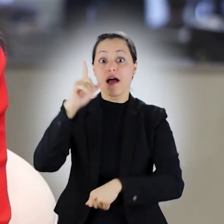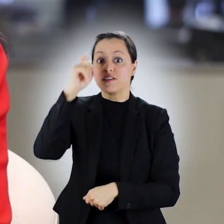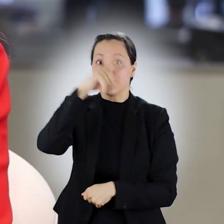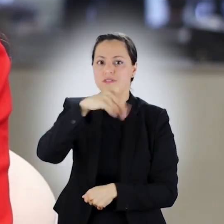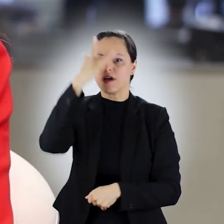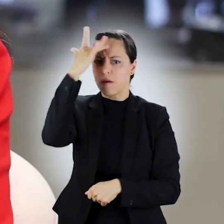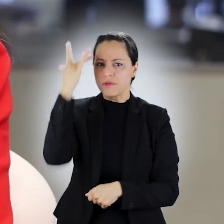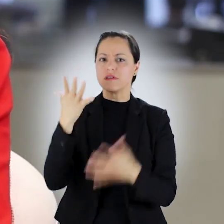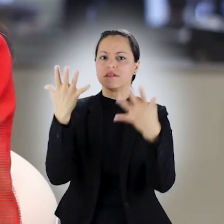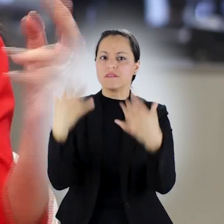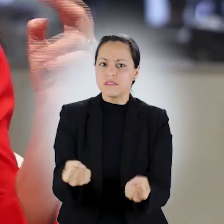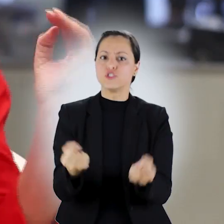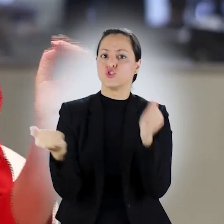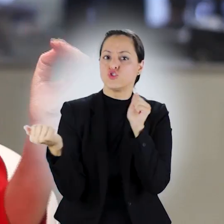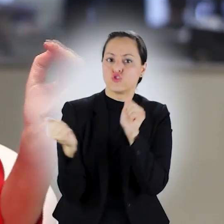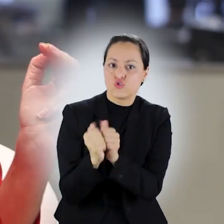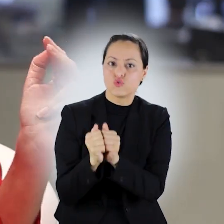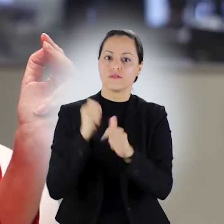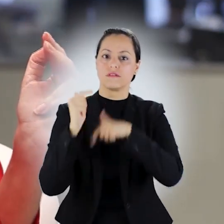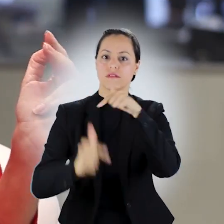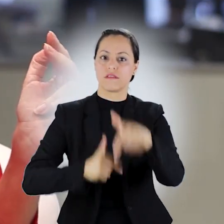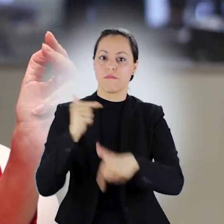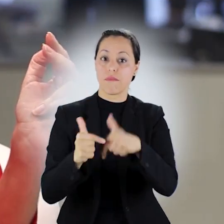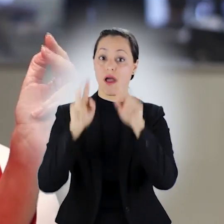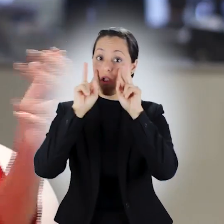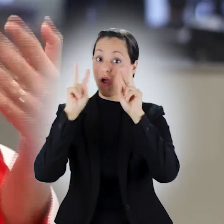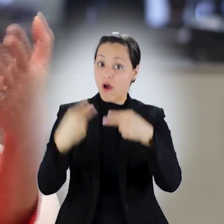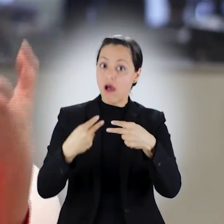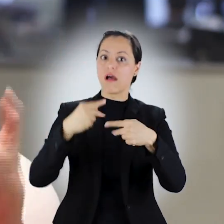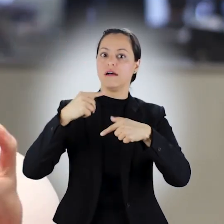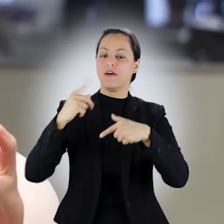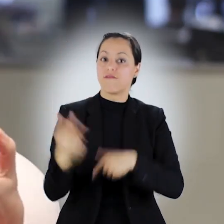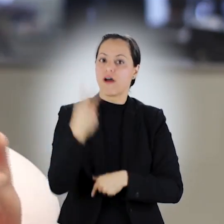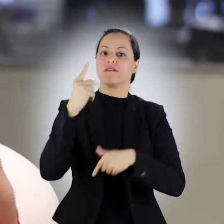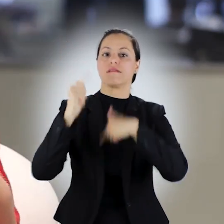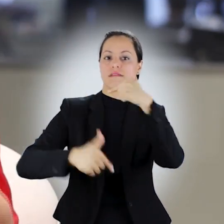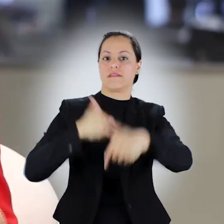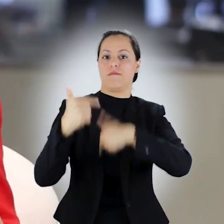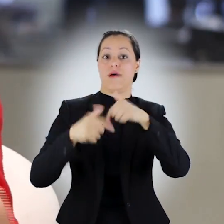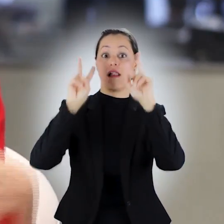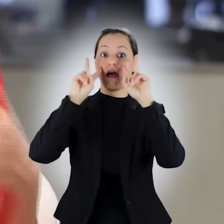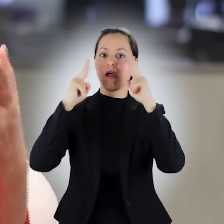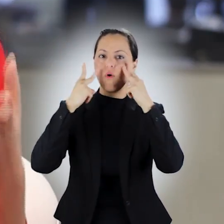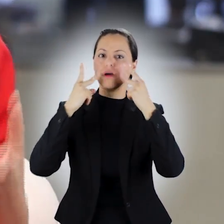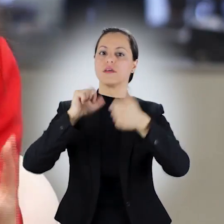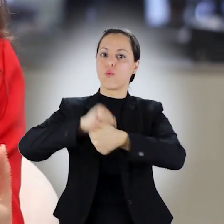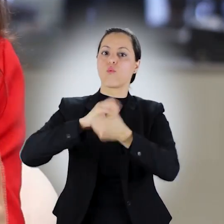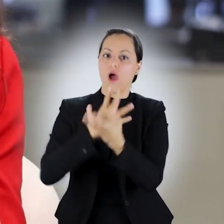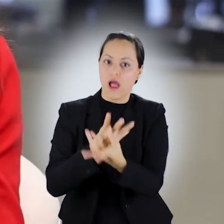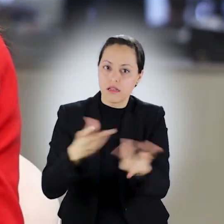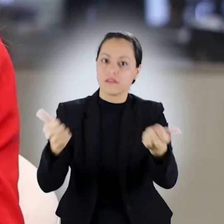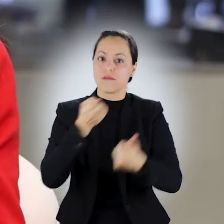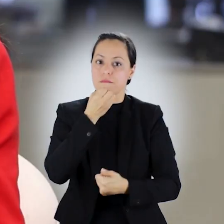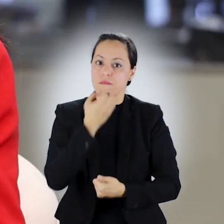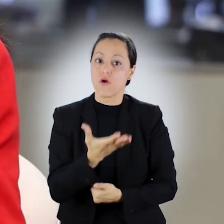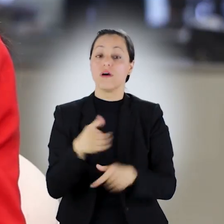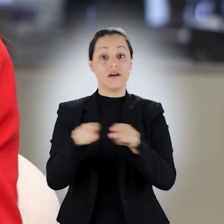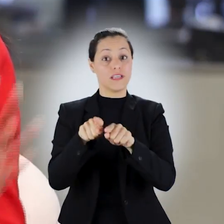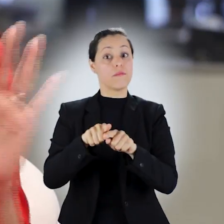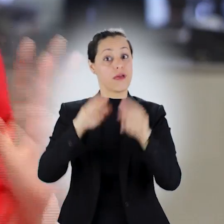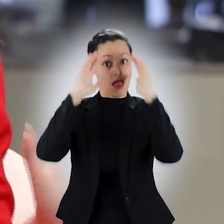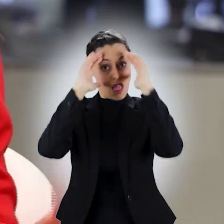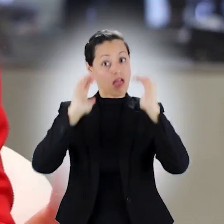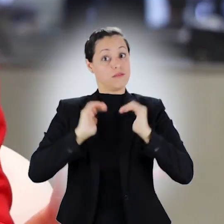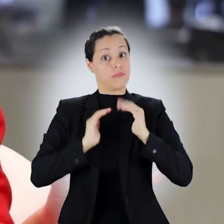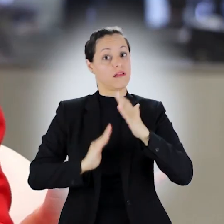a gente encontrar alguém que tope com a gente, né? Que enxergue valor no seu trabalho, que reconheça as suas qualidades,